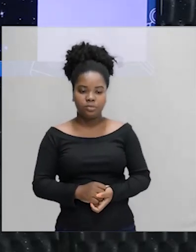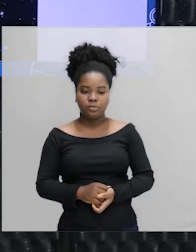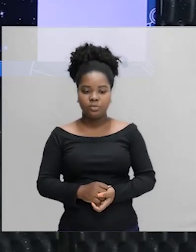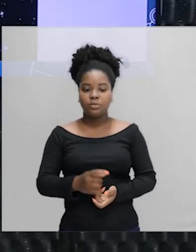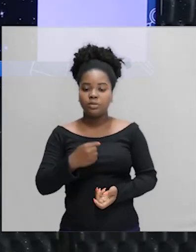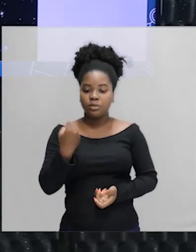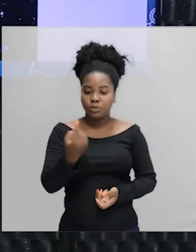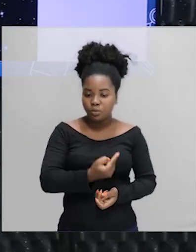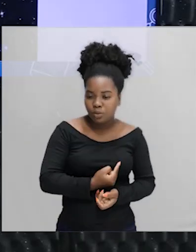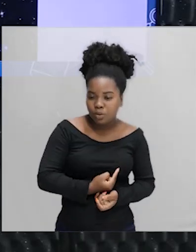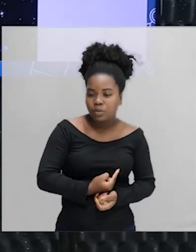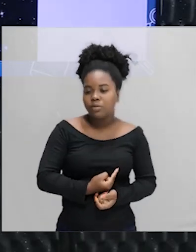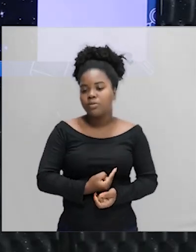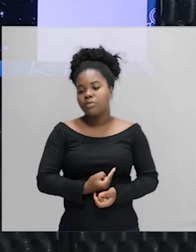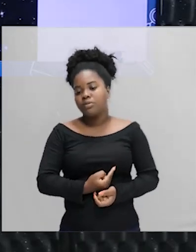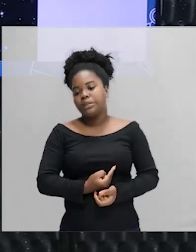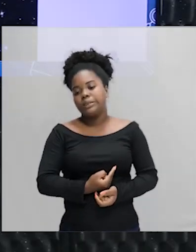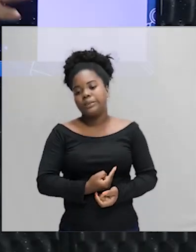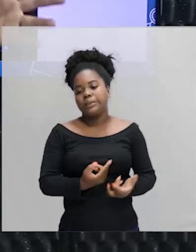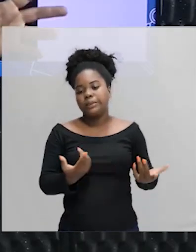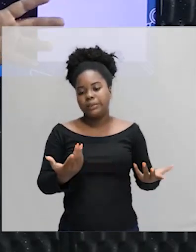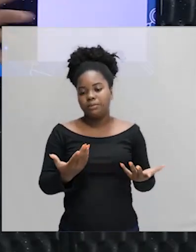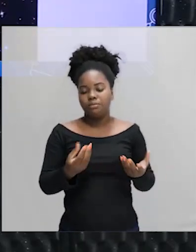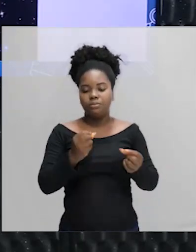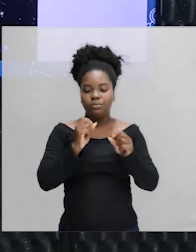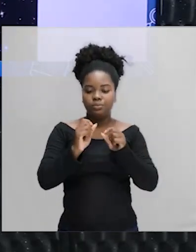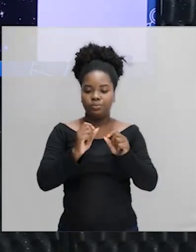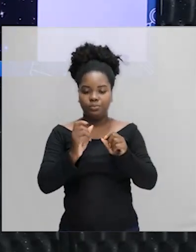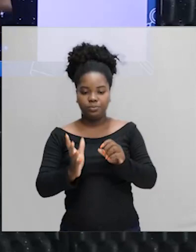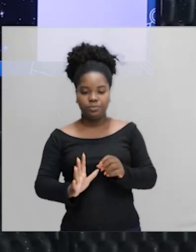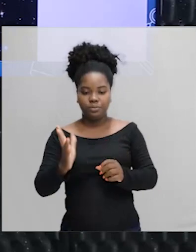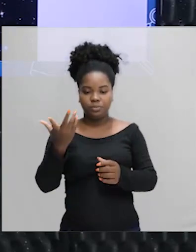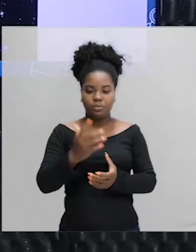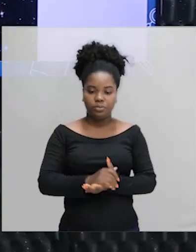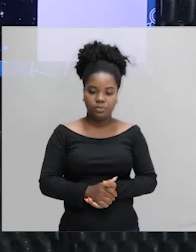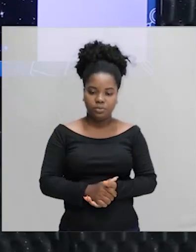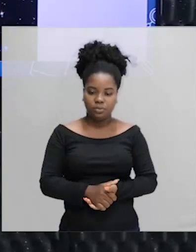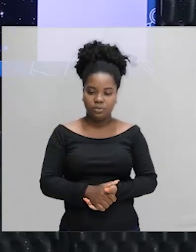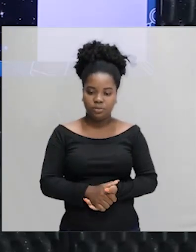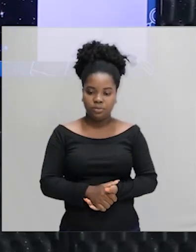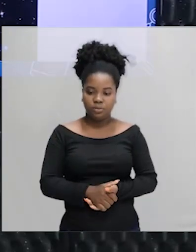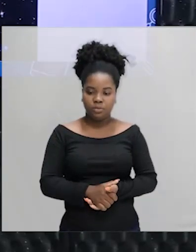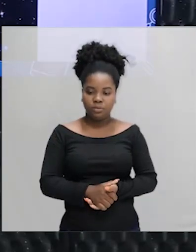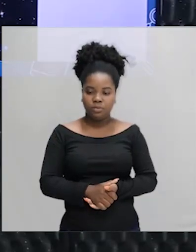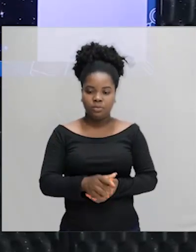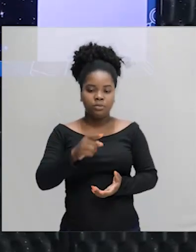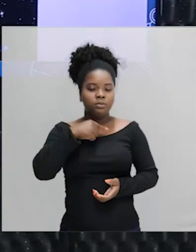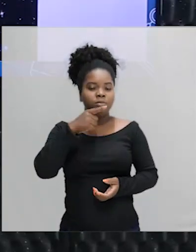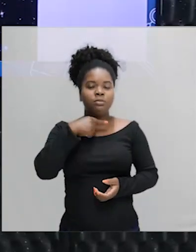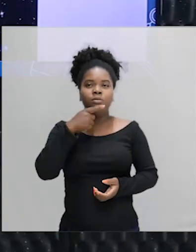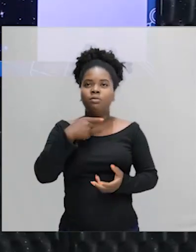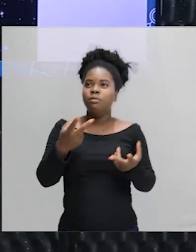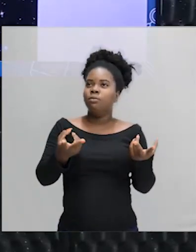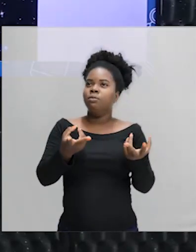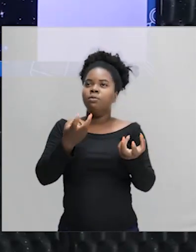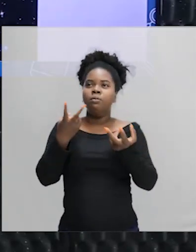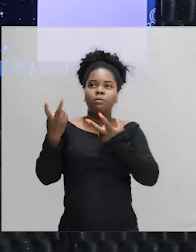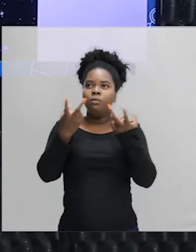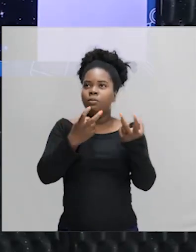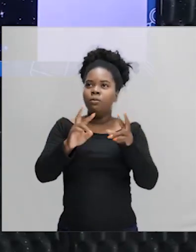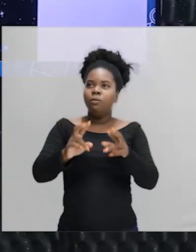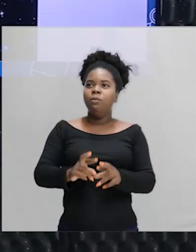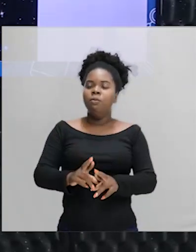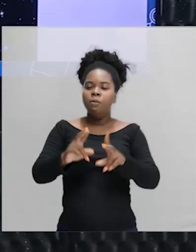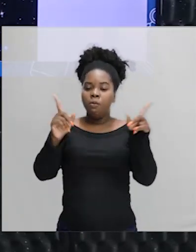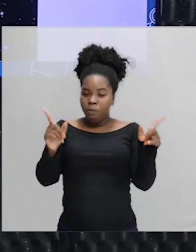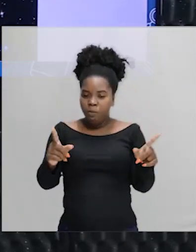nós seres vivos, nós, pelo menos dessa era, não consegue ver a diferença que tem no Sol,